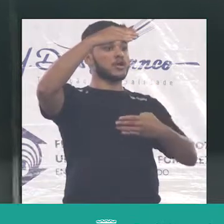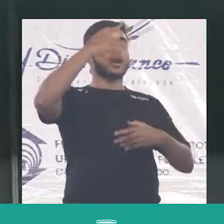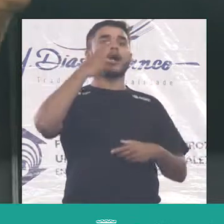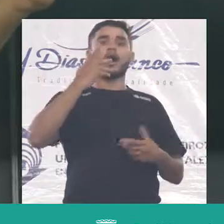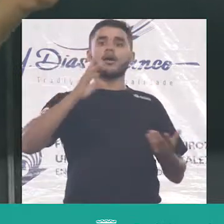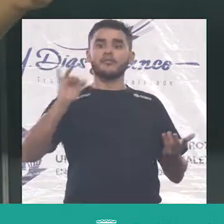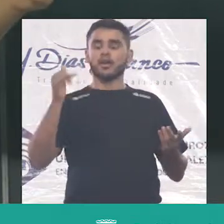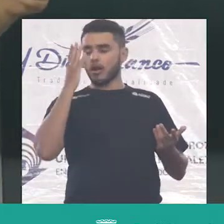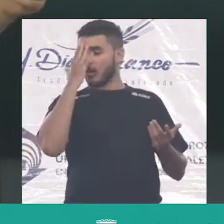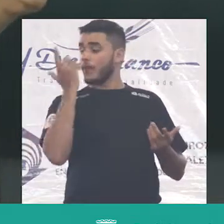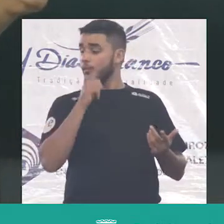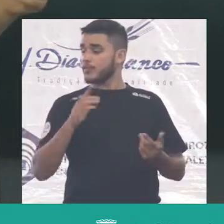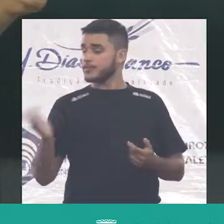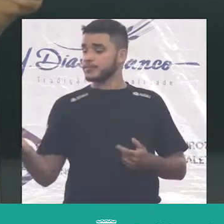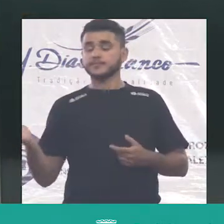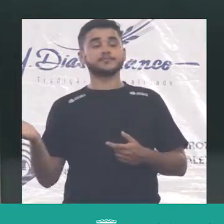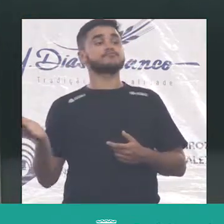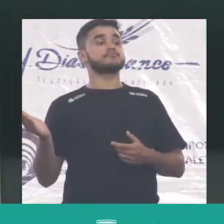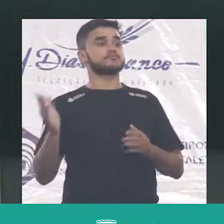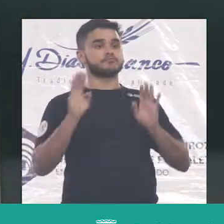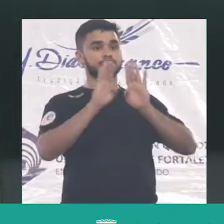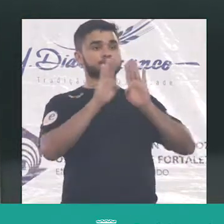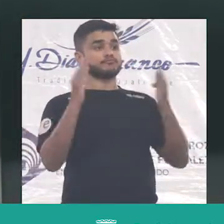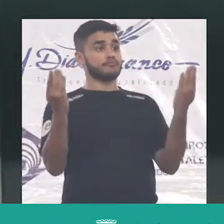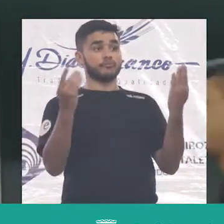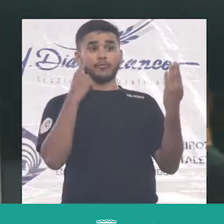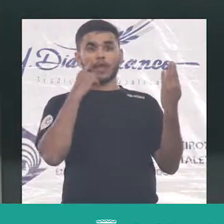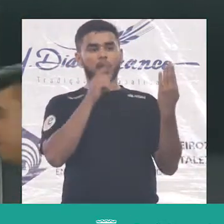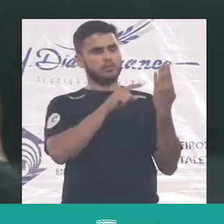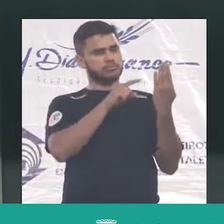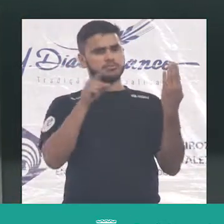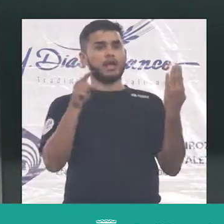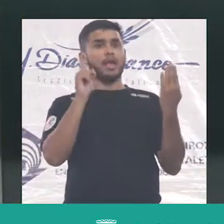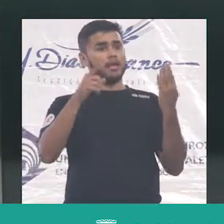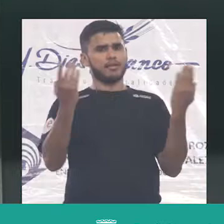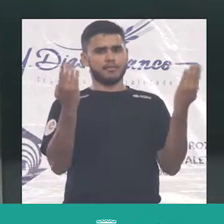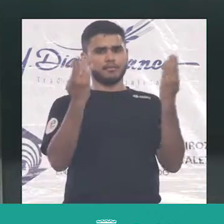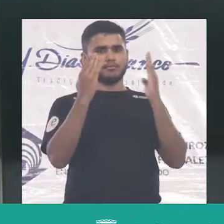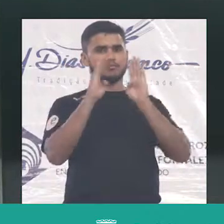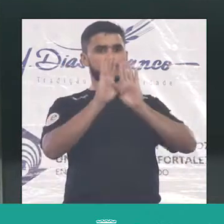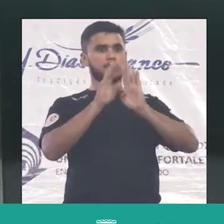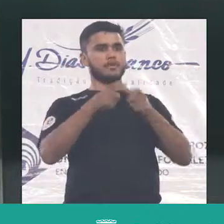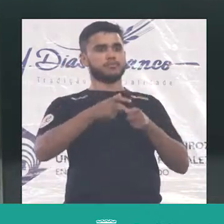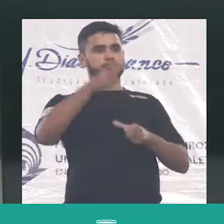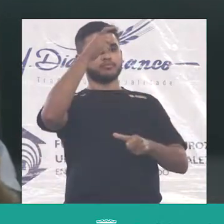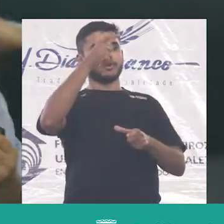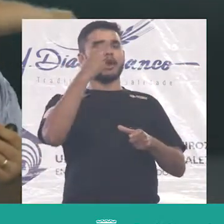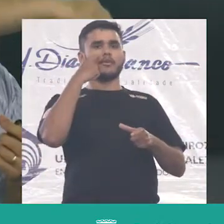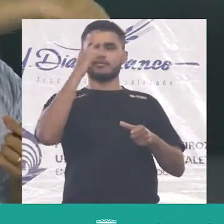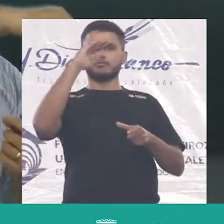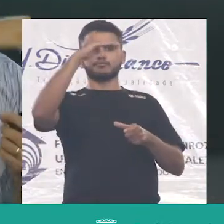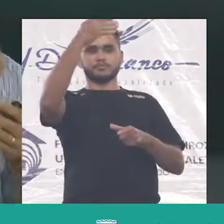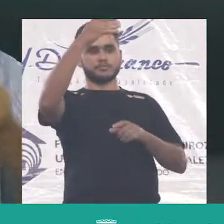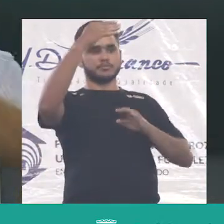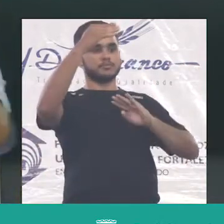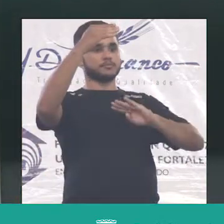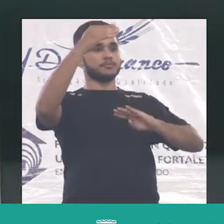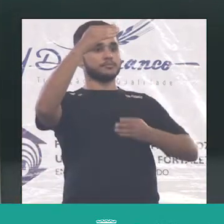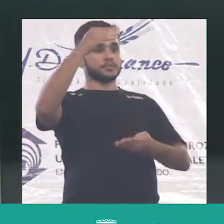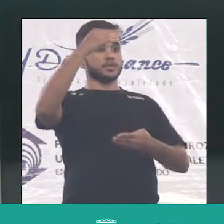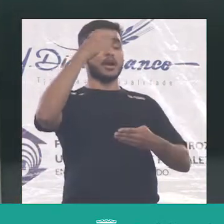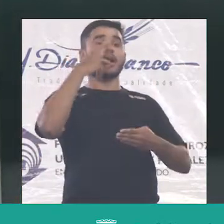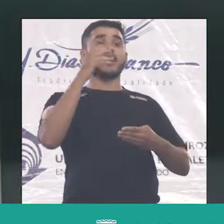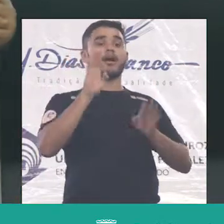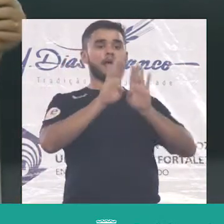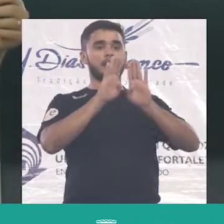aquela lateral. Quando você abre aquela lateral, você transforma um negócio que estava arredondado